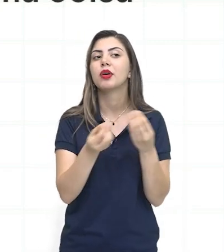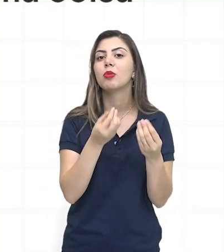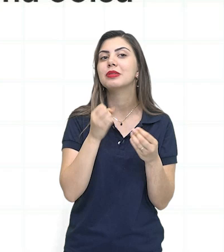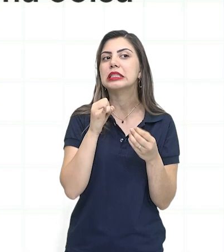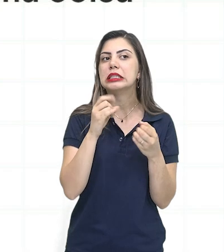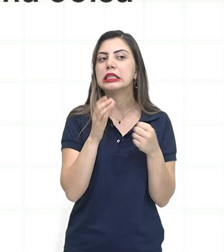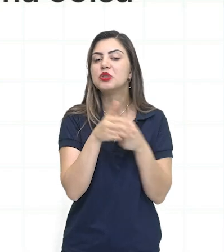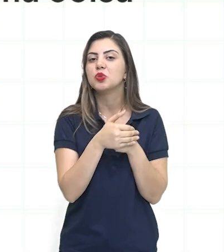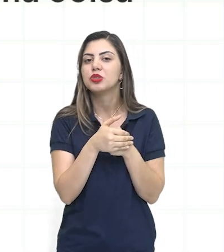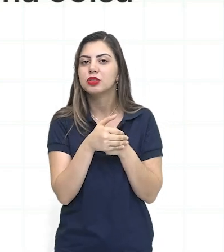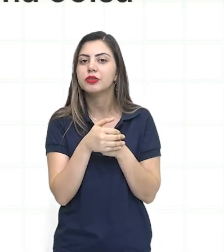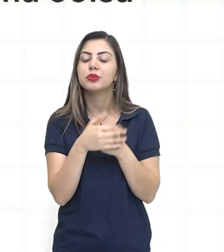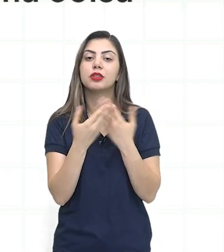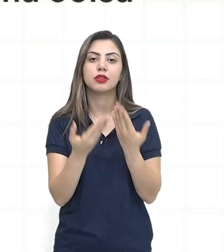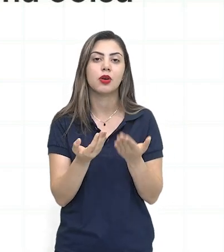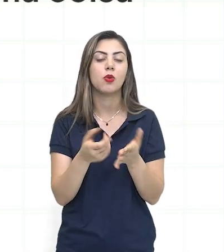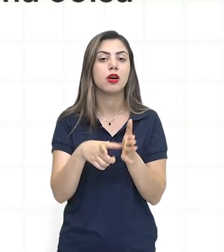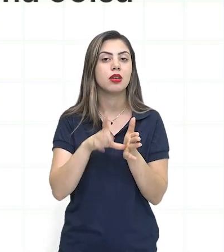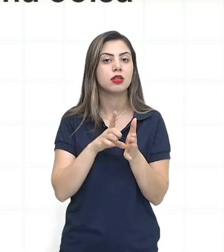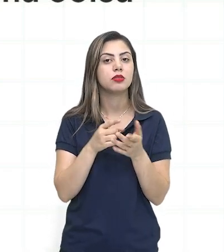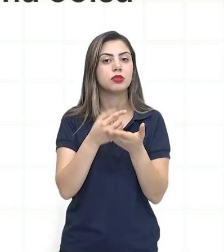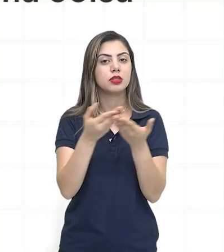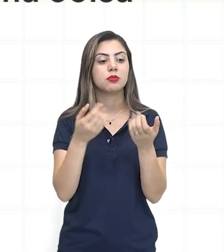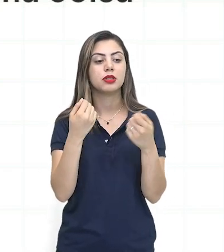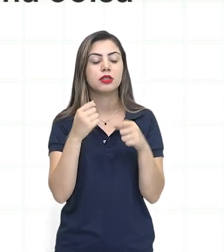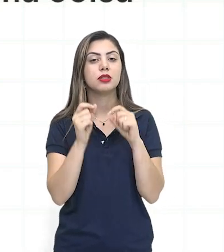você precisa fazer uma